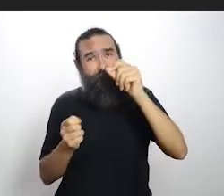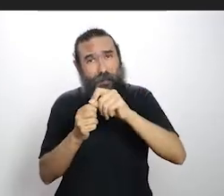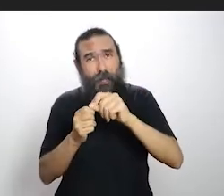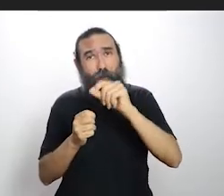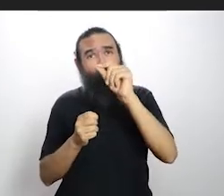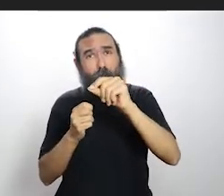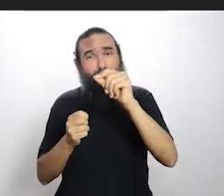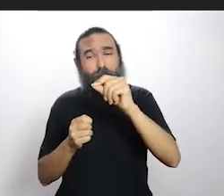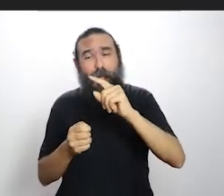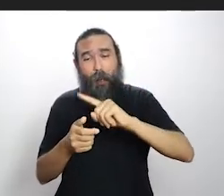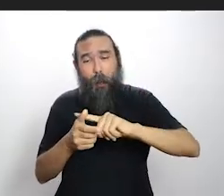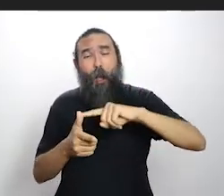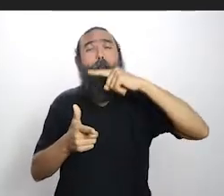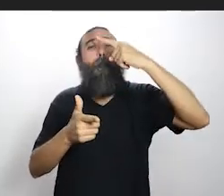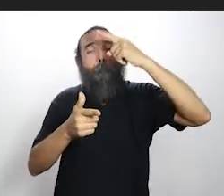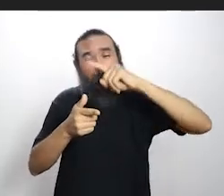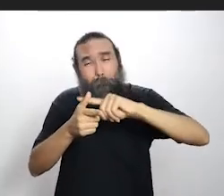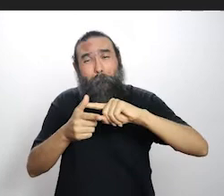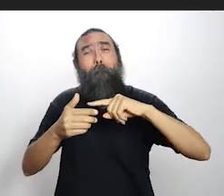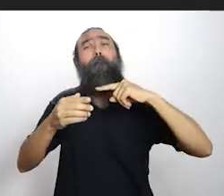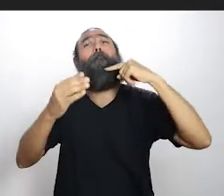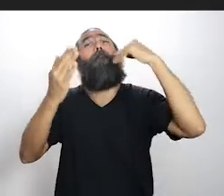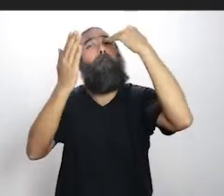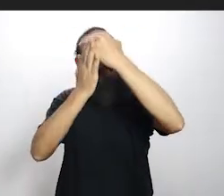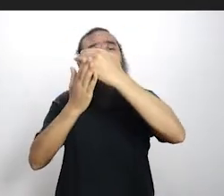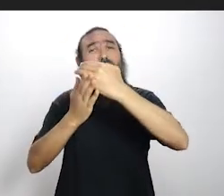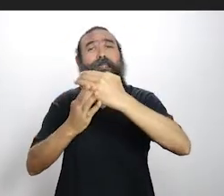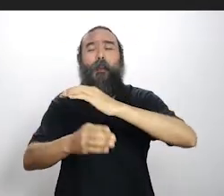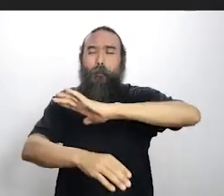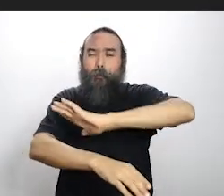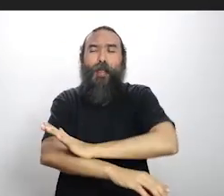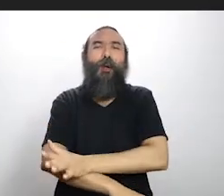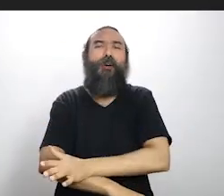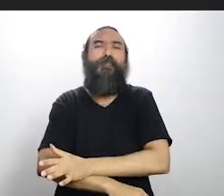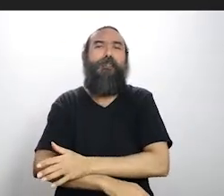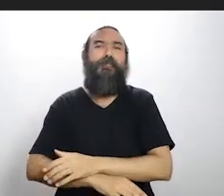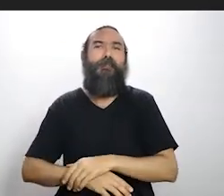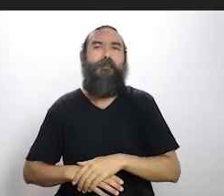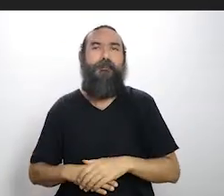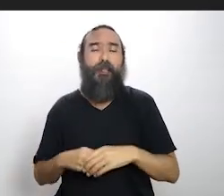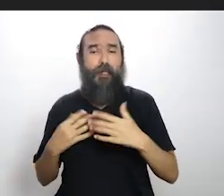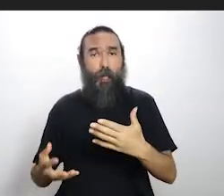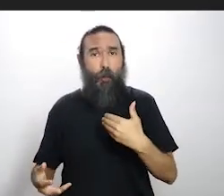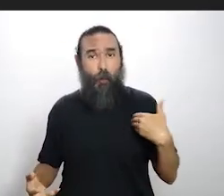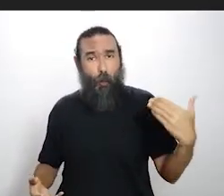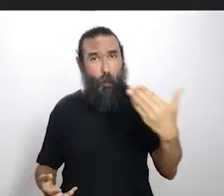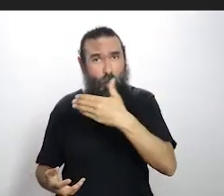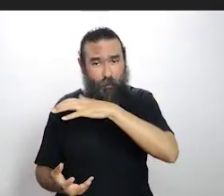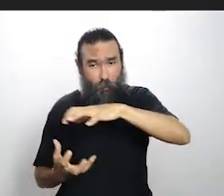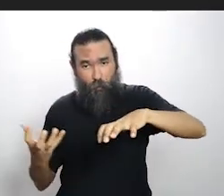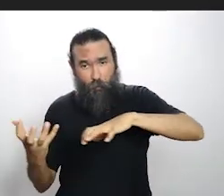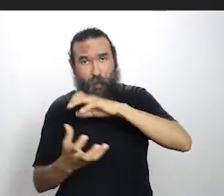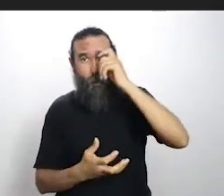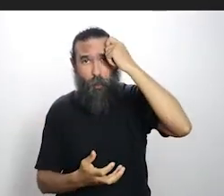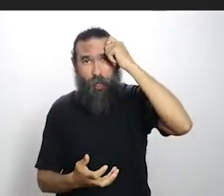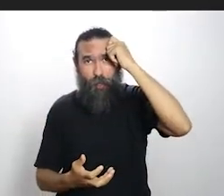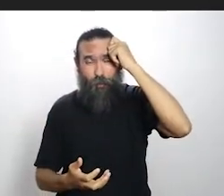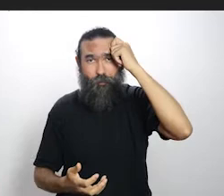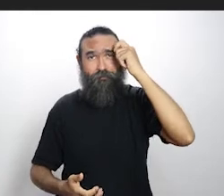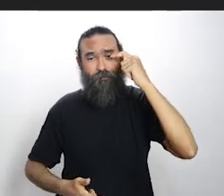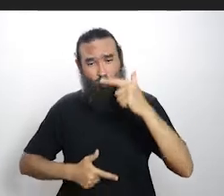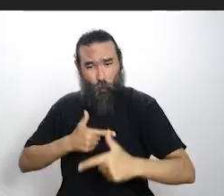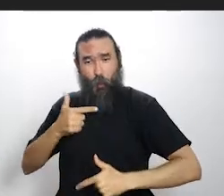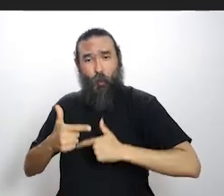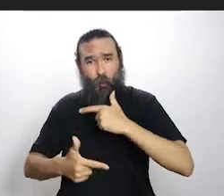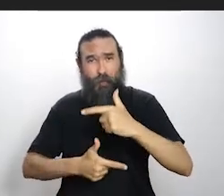foi uma demanda do movimento negro incidir no conteúdo escolar, no conteúdo da bibliografia,